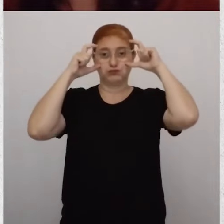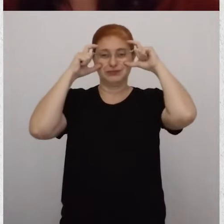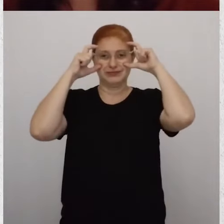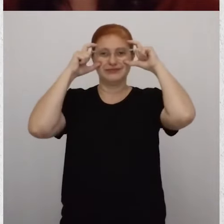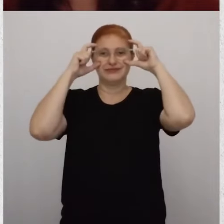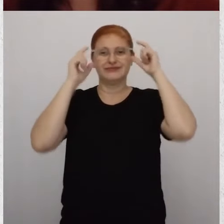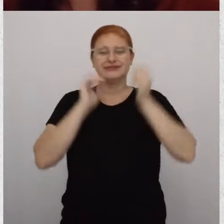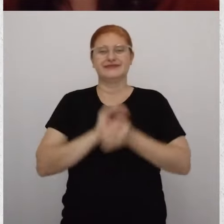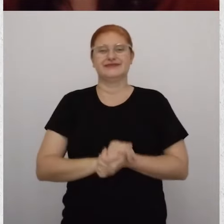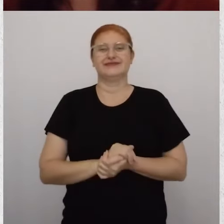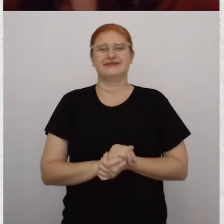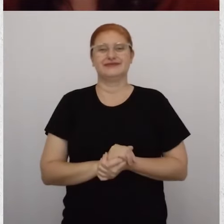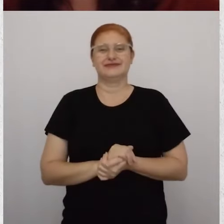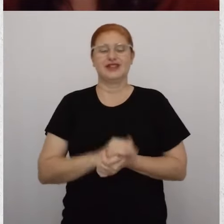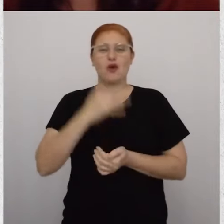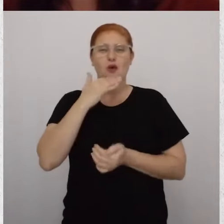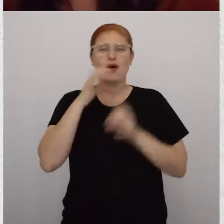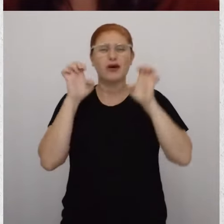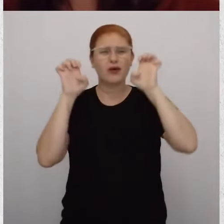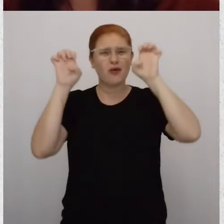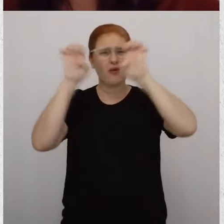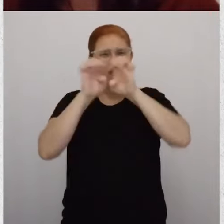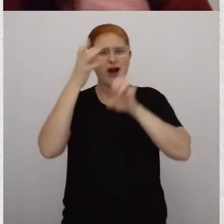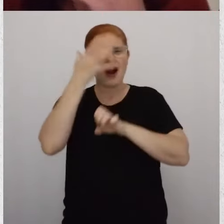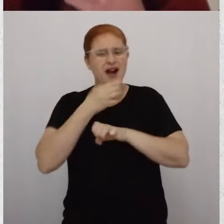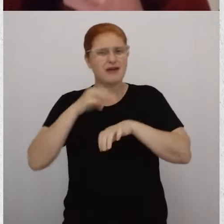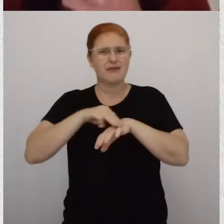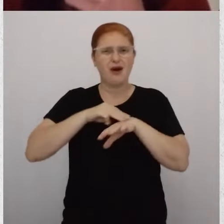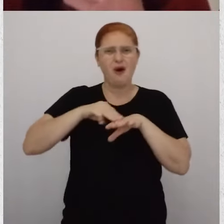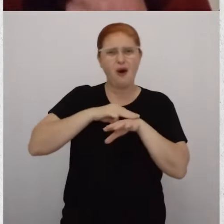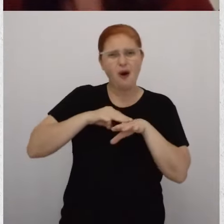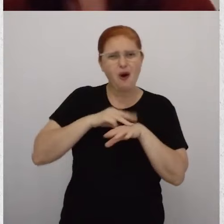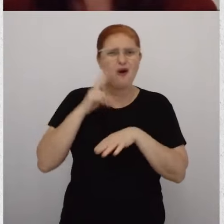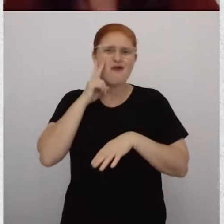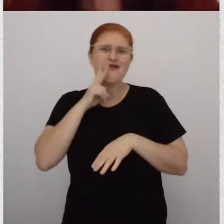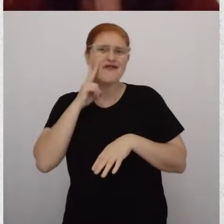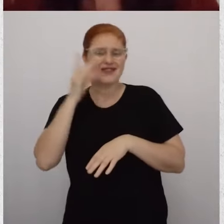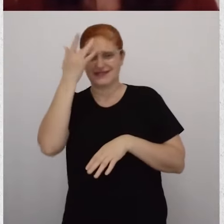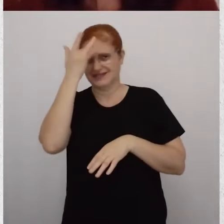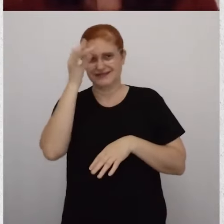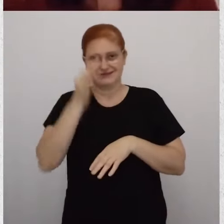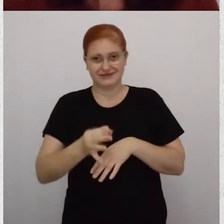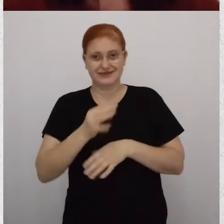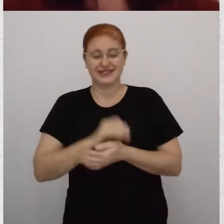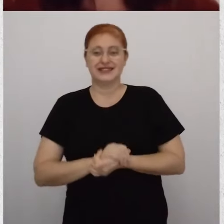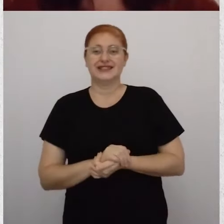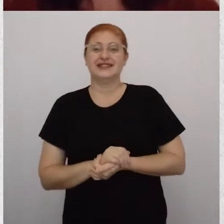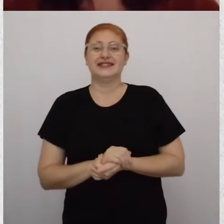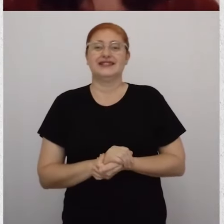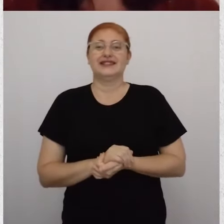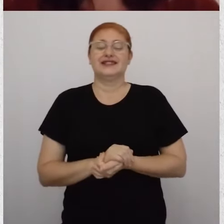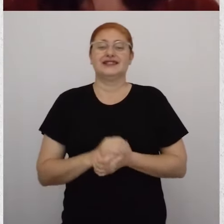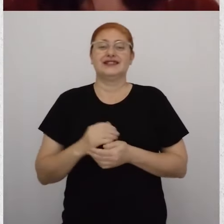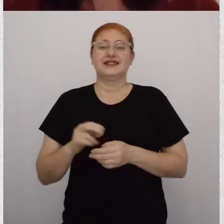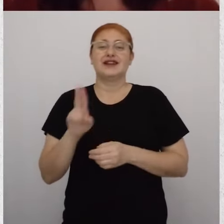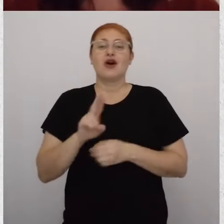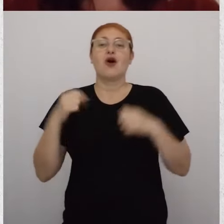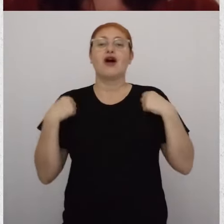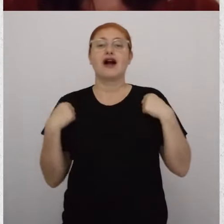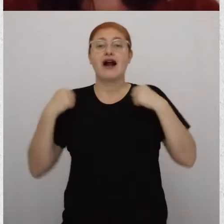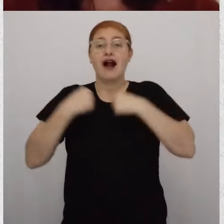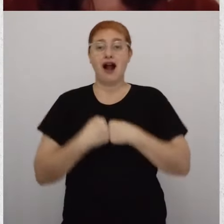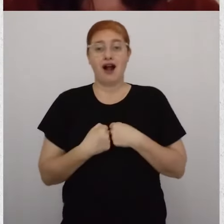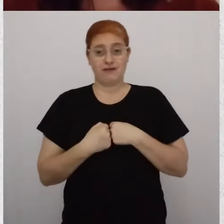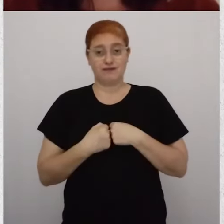de aro escuro, acho que é um pouco marrom, um pouco vinho, não sei, e está com um